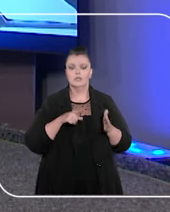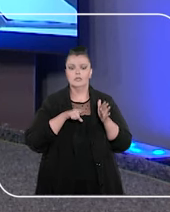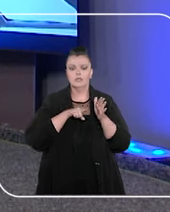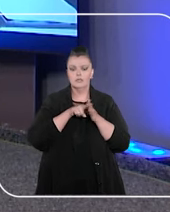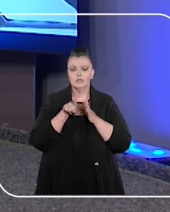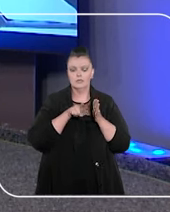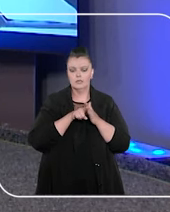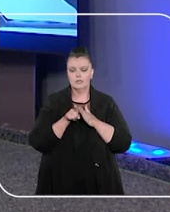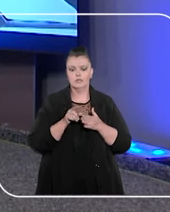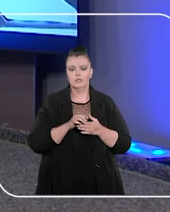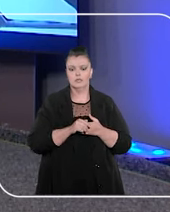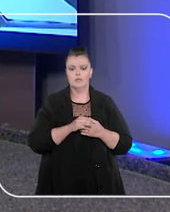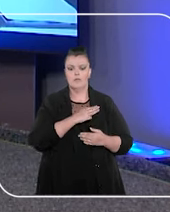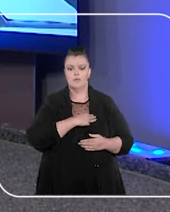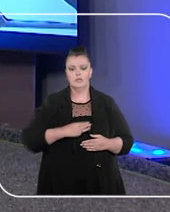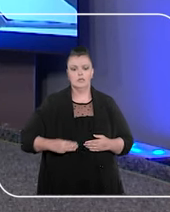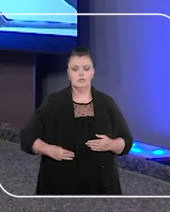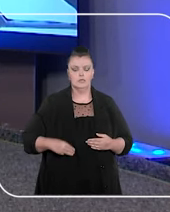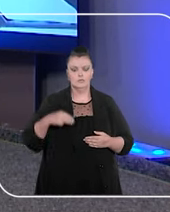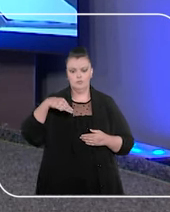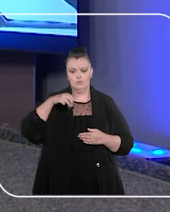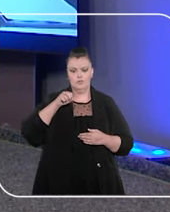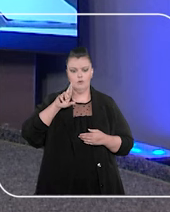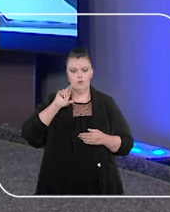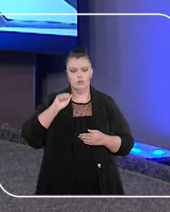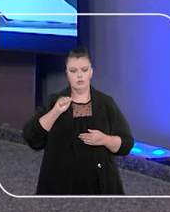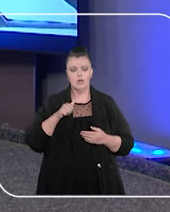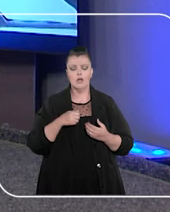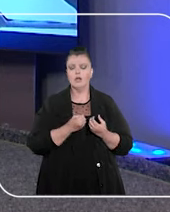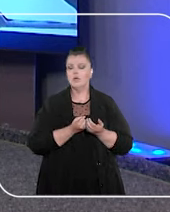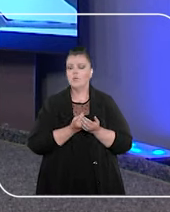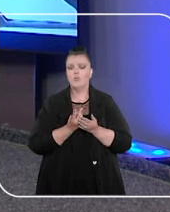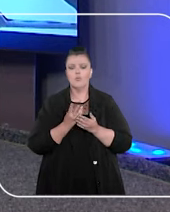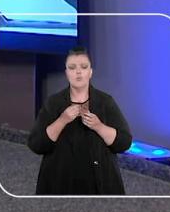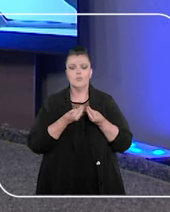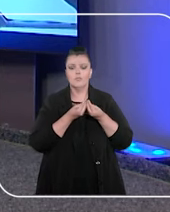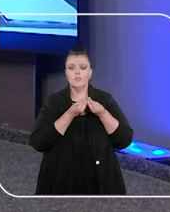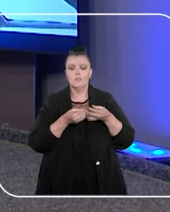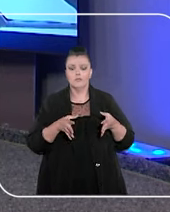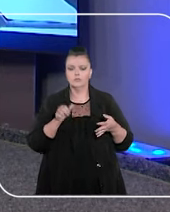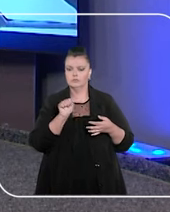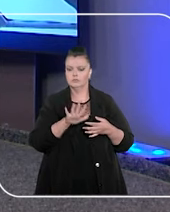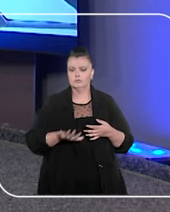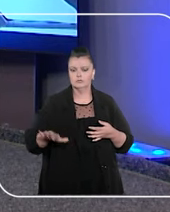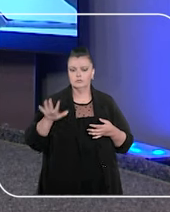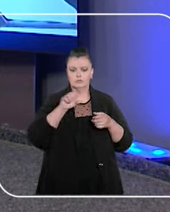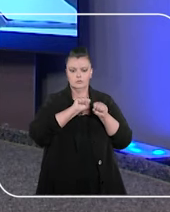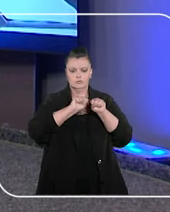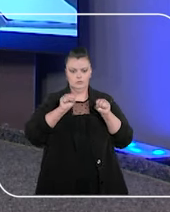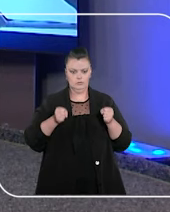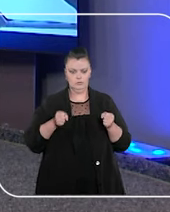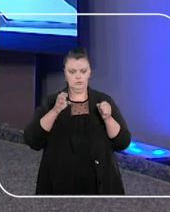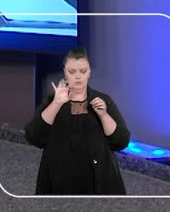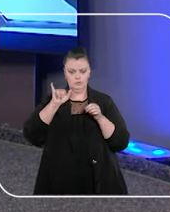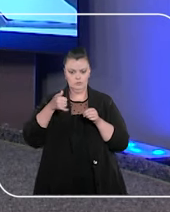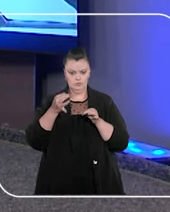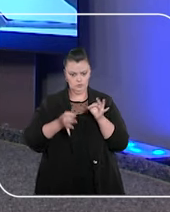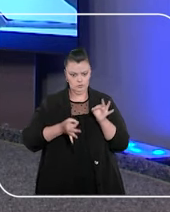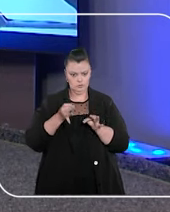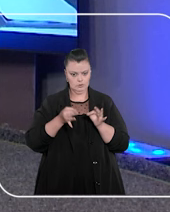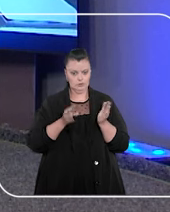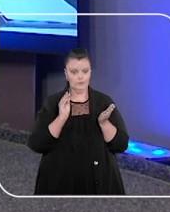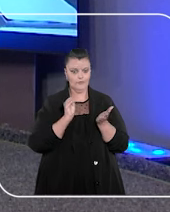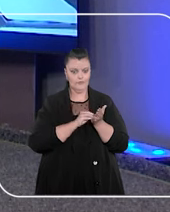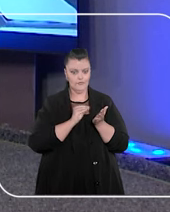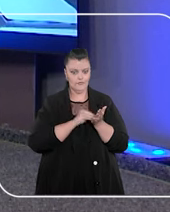Ribeiro sobre os prejuízos para o sistema jurídico como um todo quando se dá a falta de observância